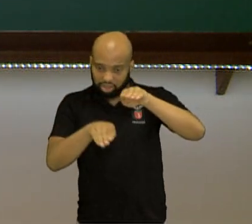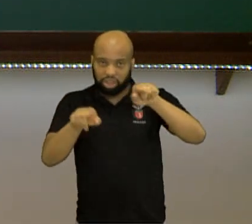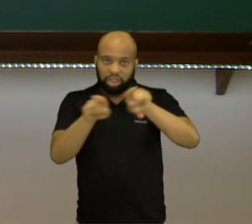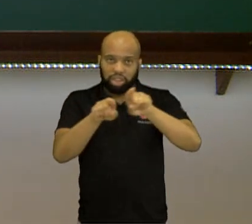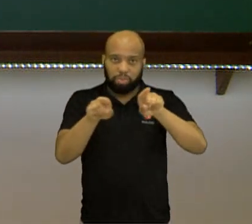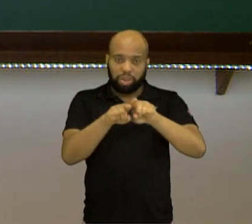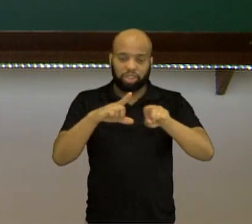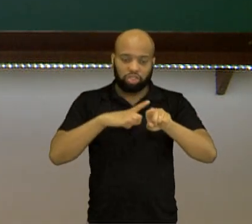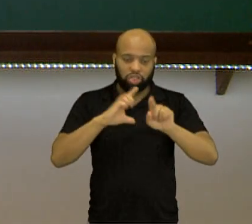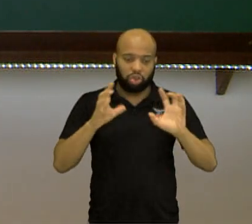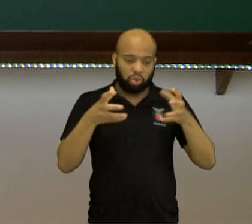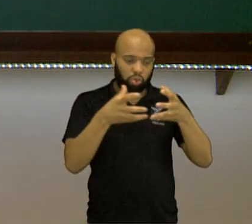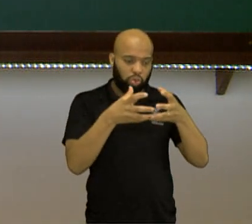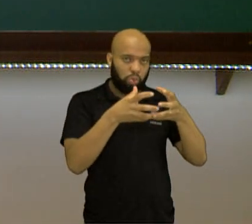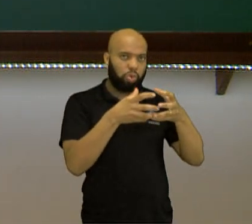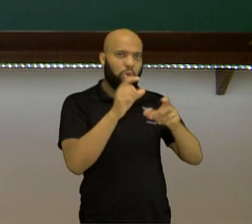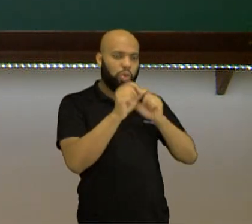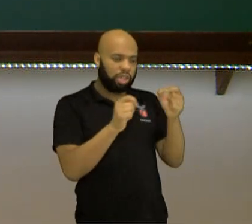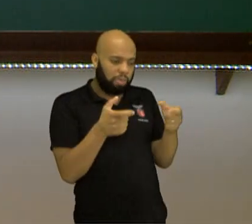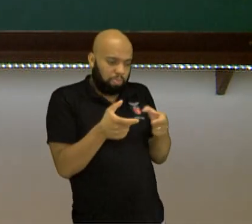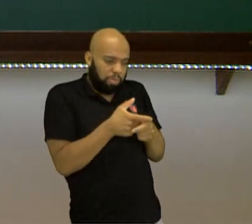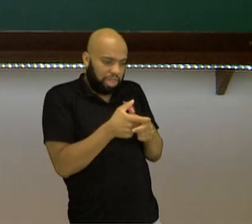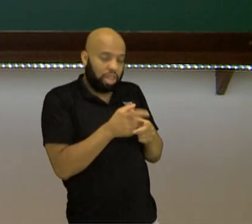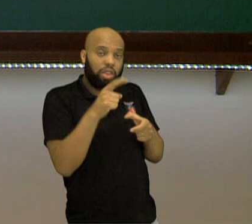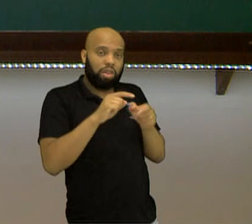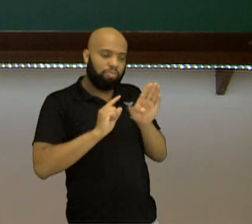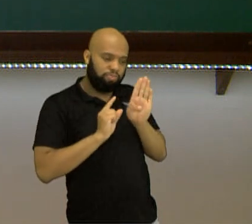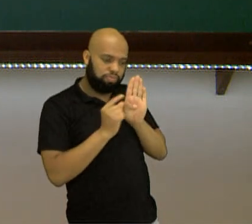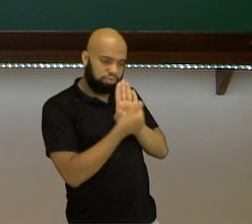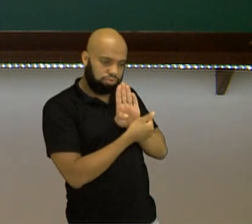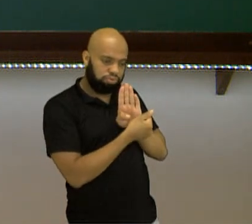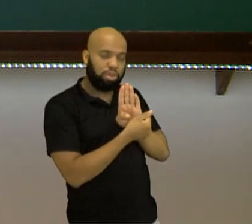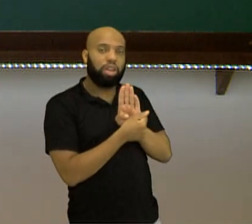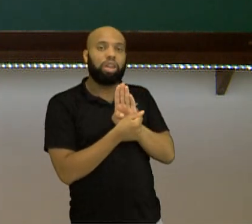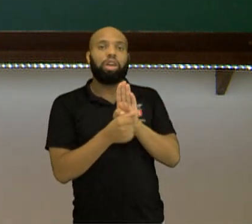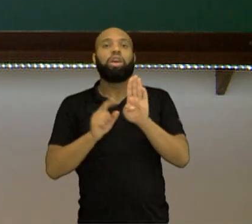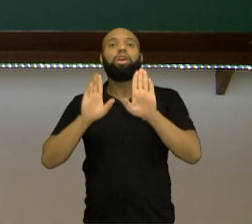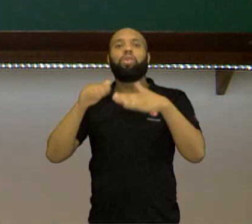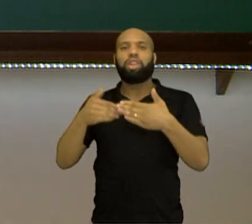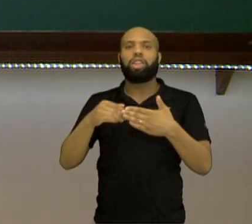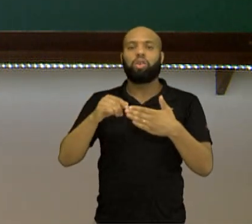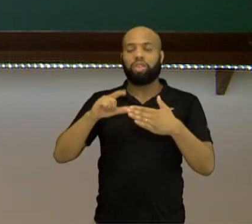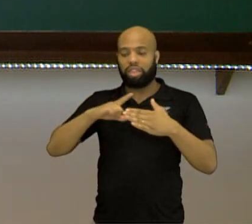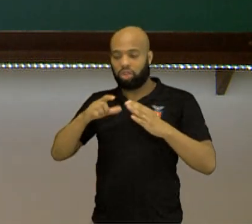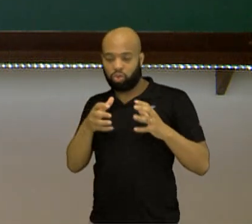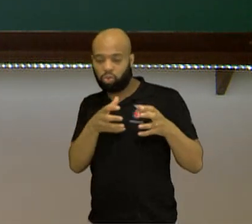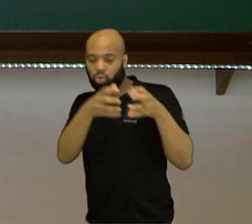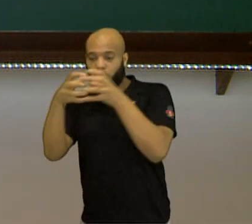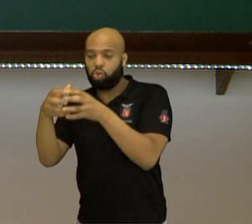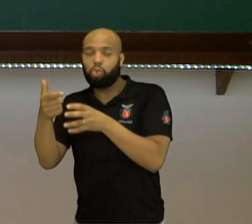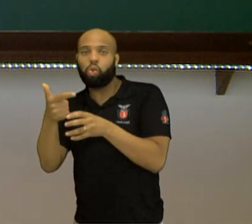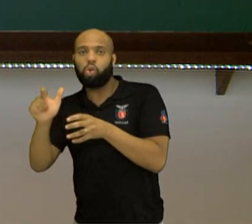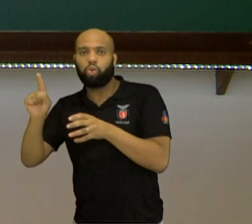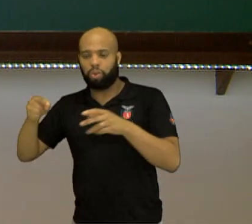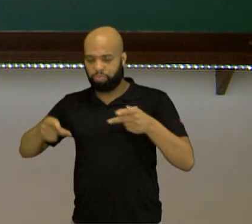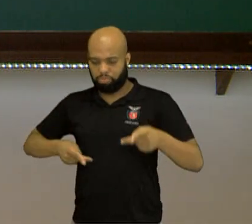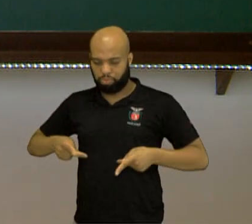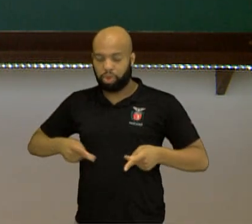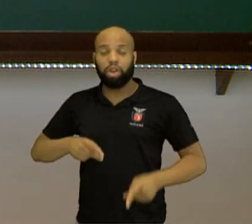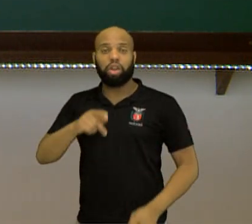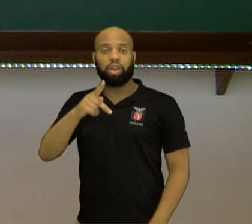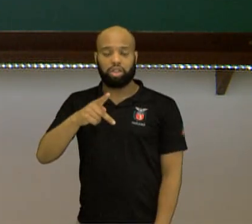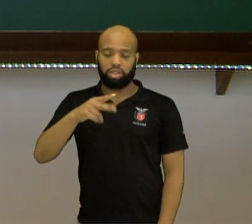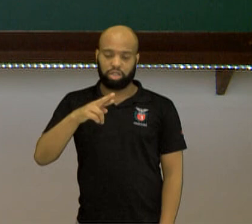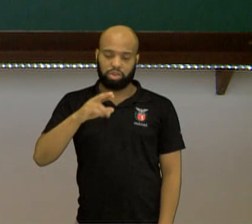grandes burguesias, e do que a gente vai chamar de sociologia, chamar de proletariado, isso é bem